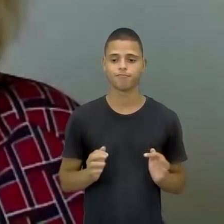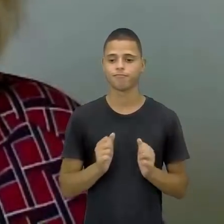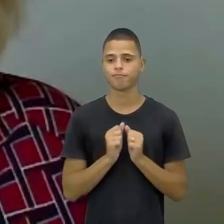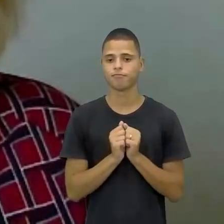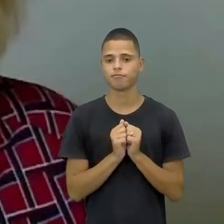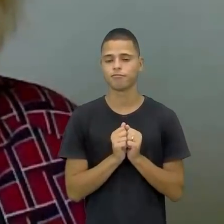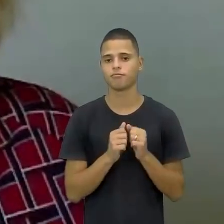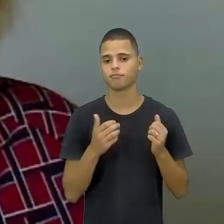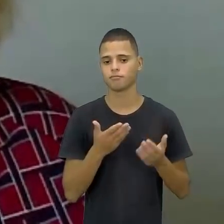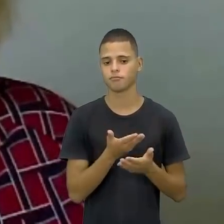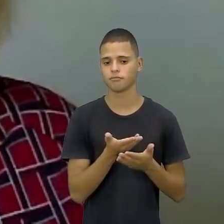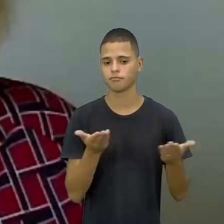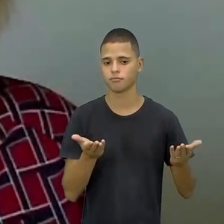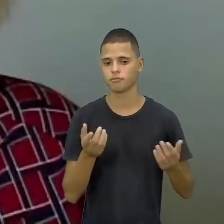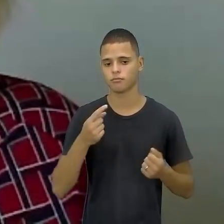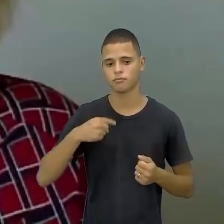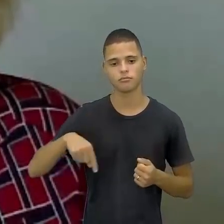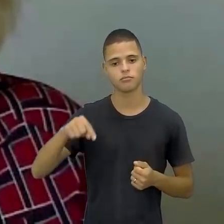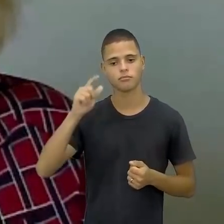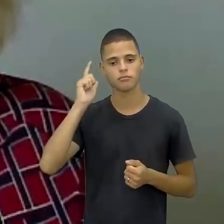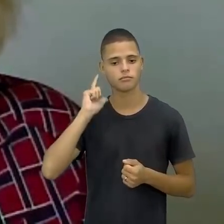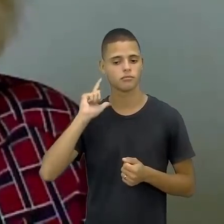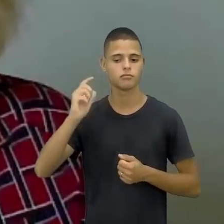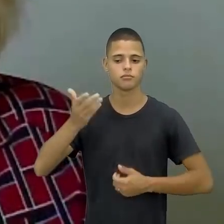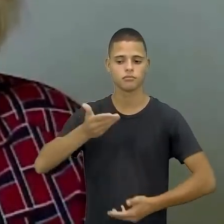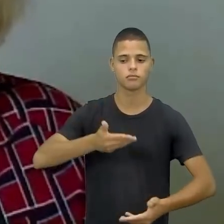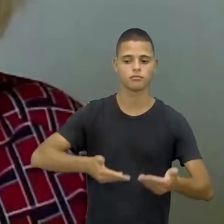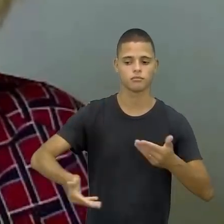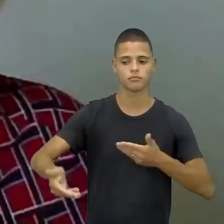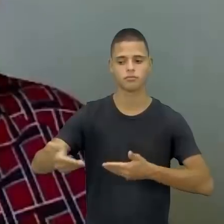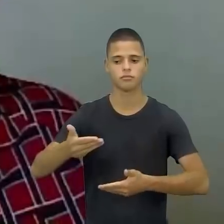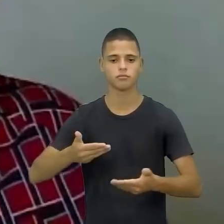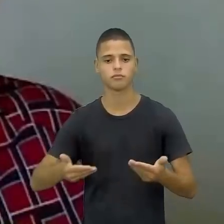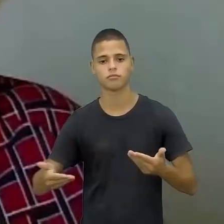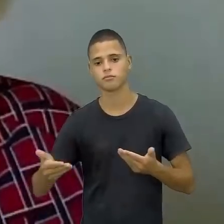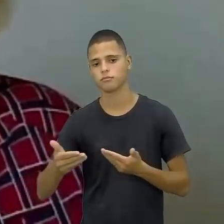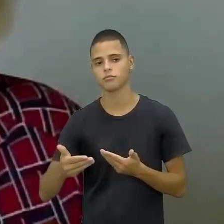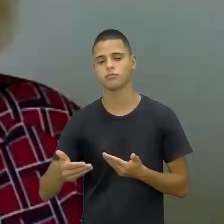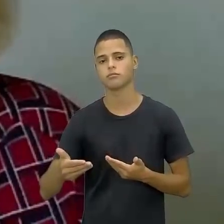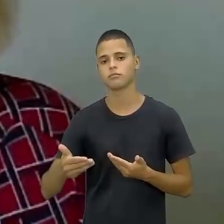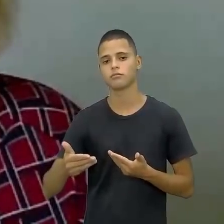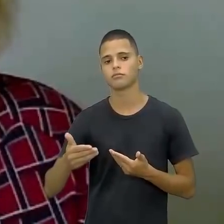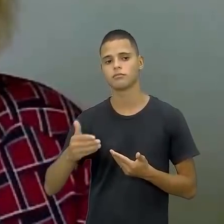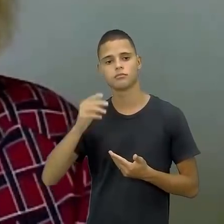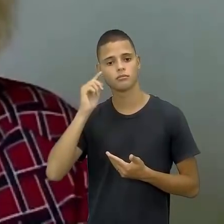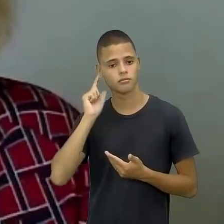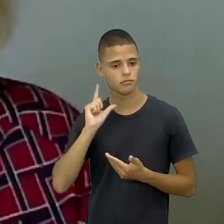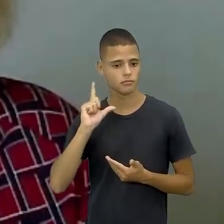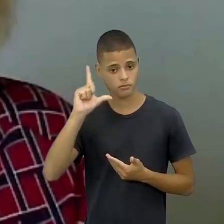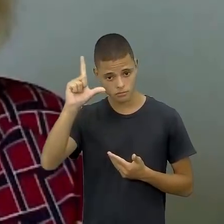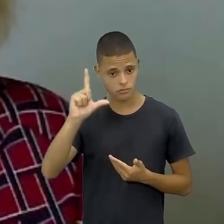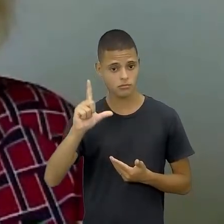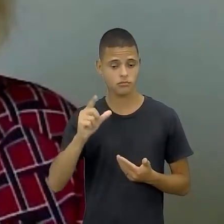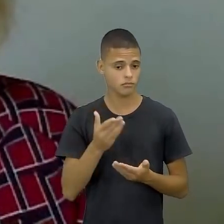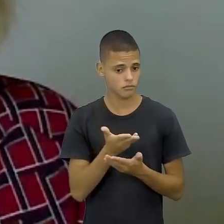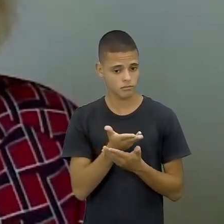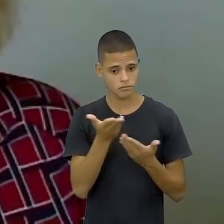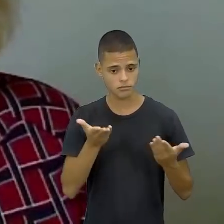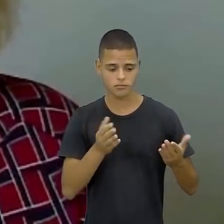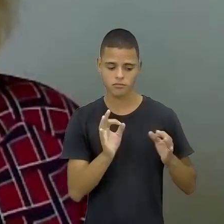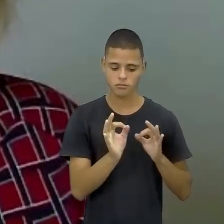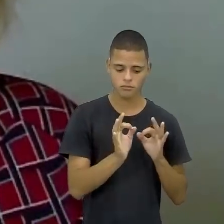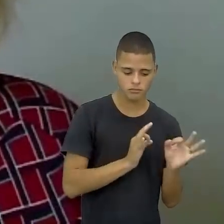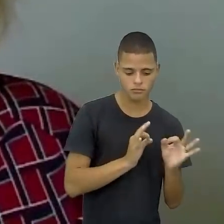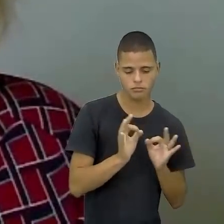vocês para podermos trocar conhecimentos e aí levar subsídios para vocês para o